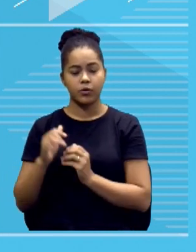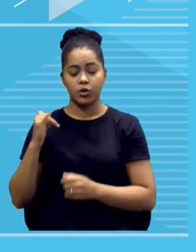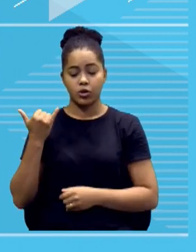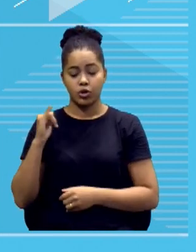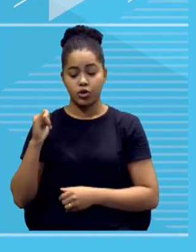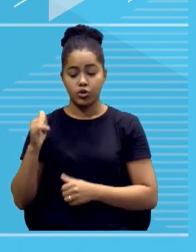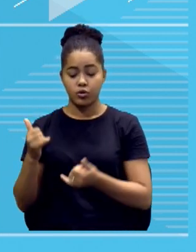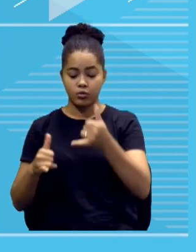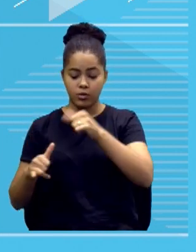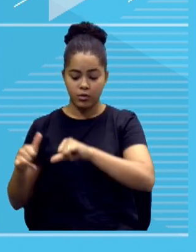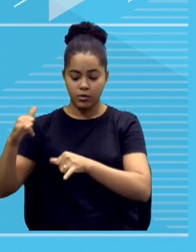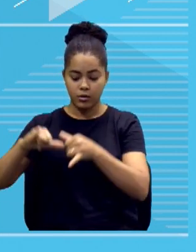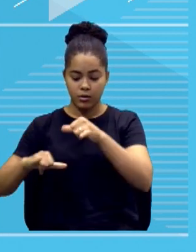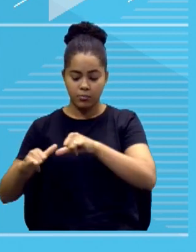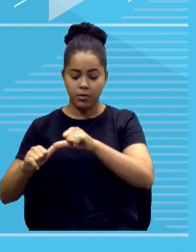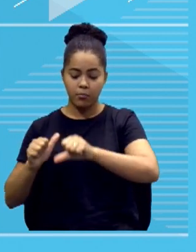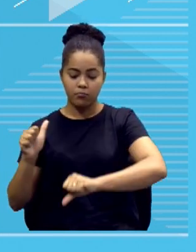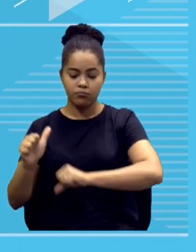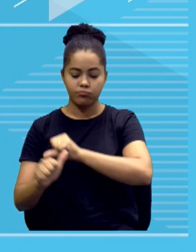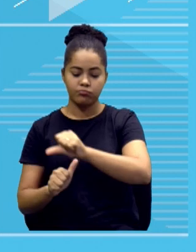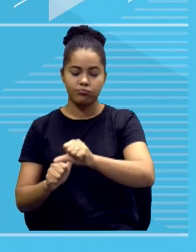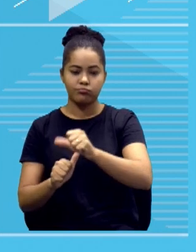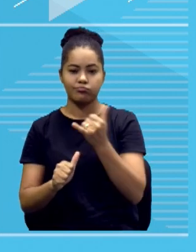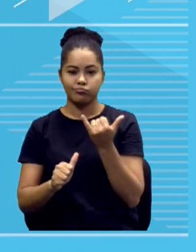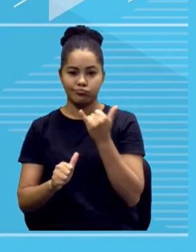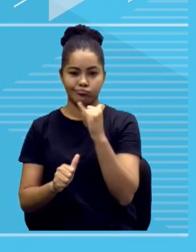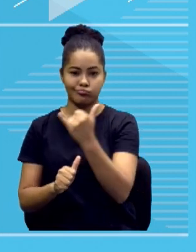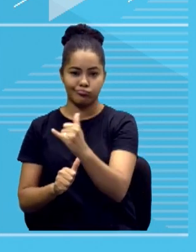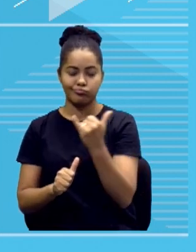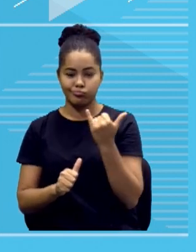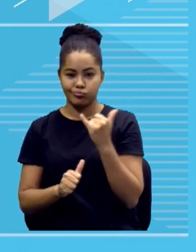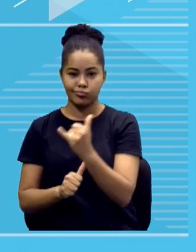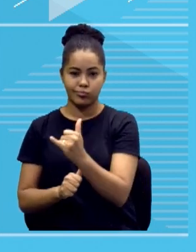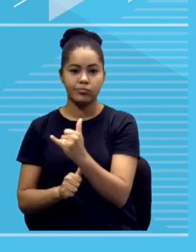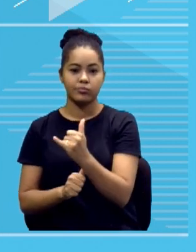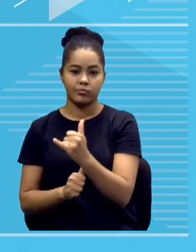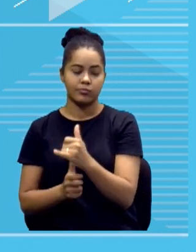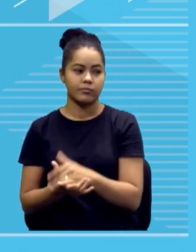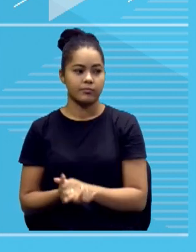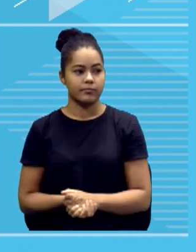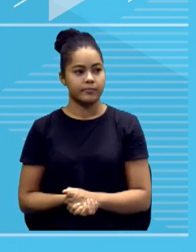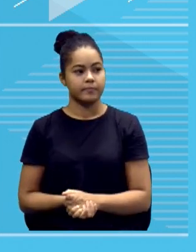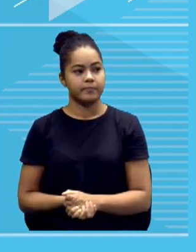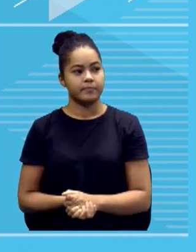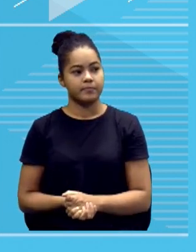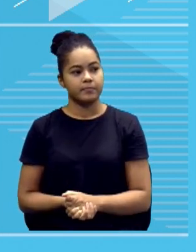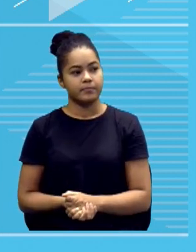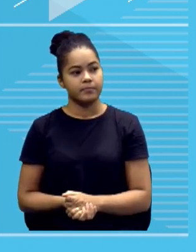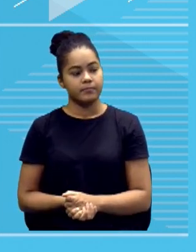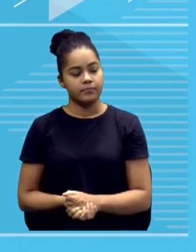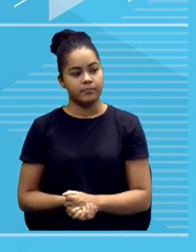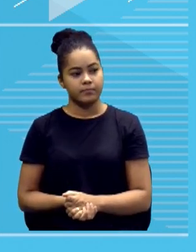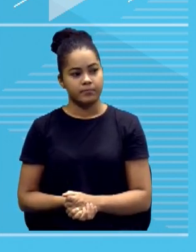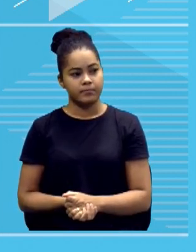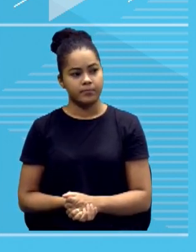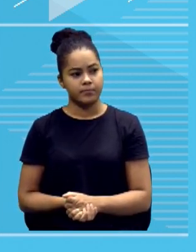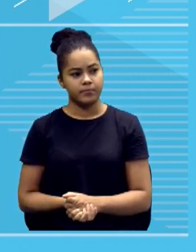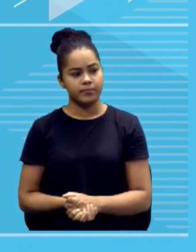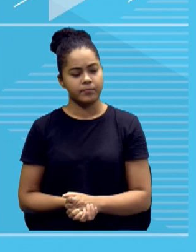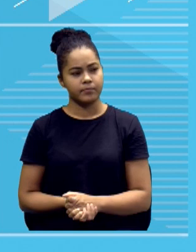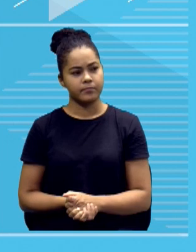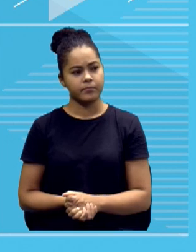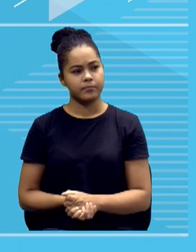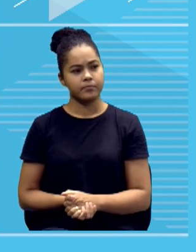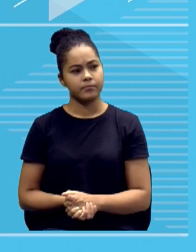química em energia elétrica. Ok? Bom, a